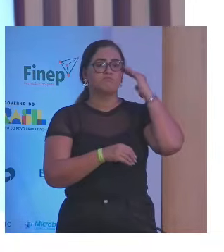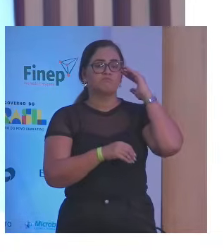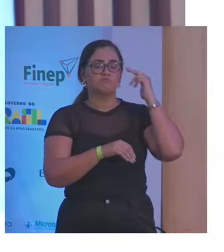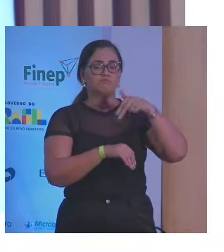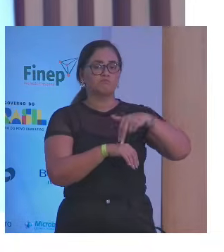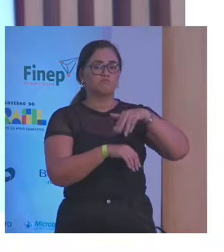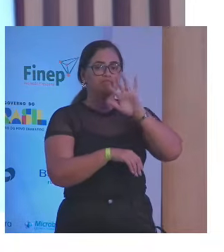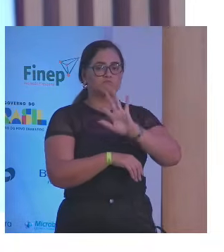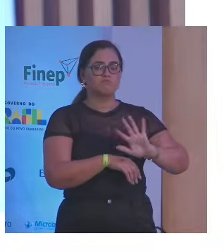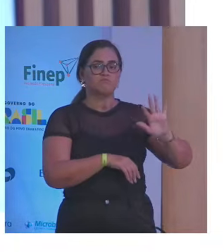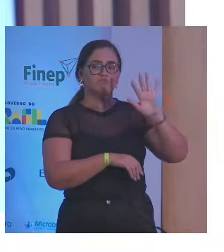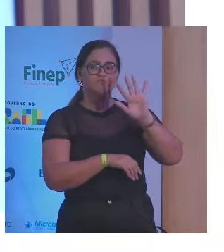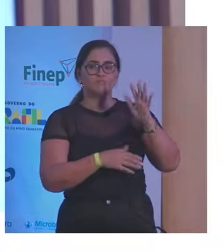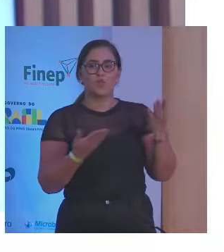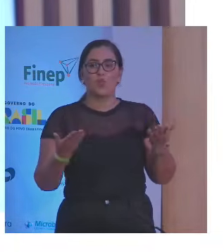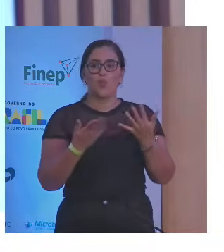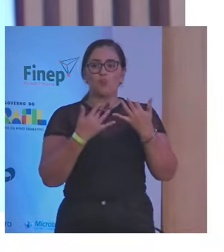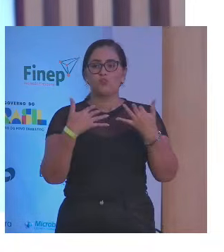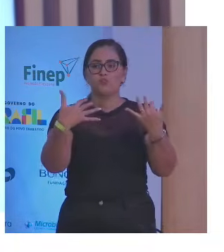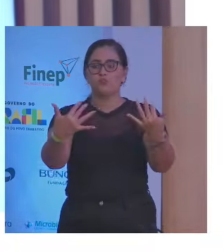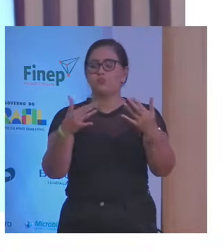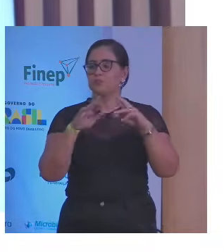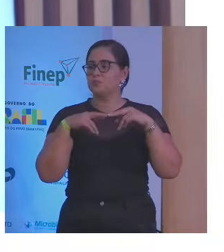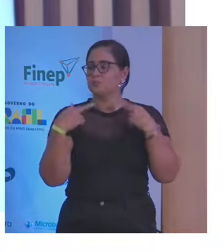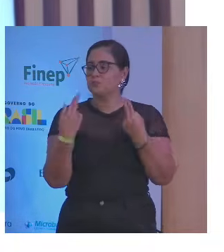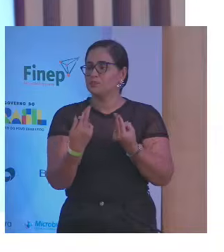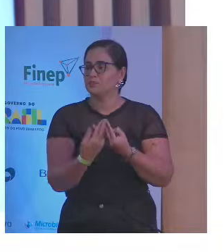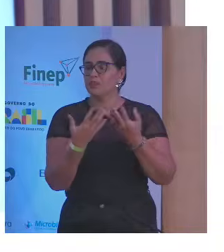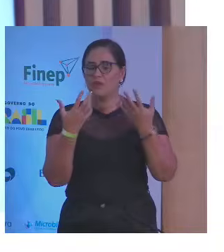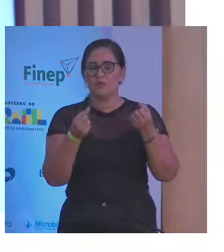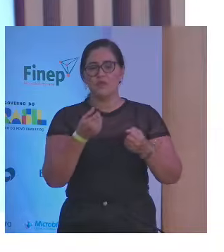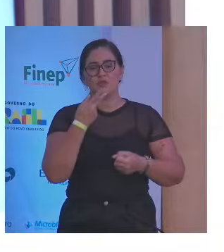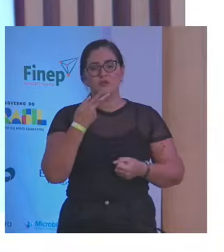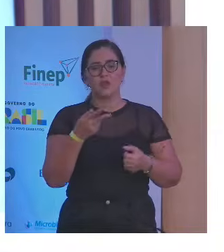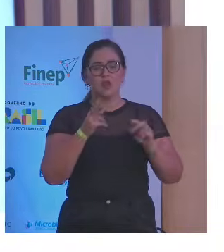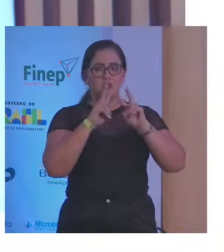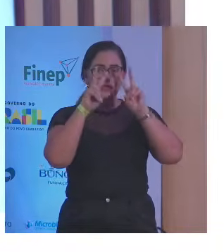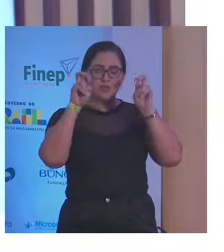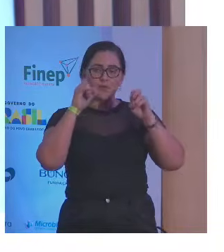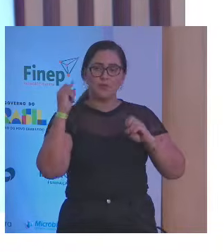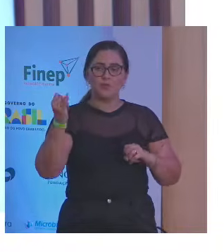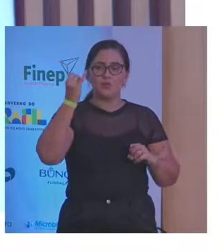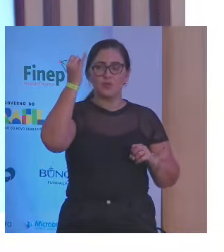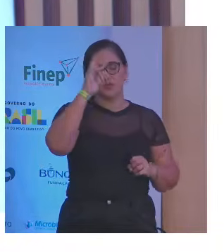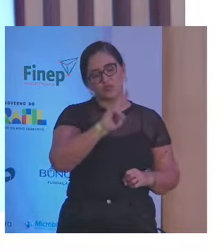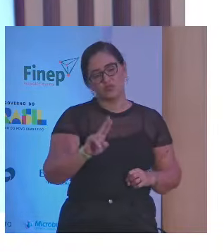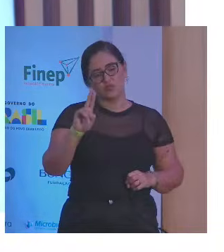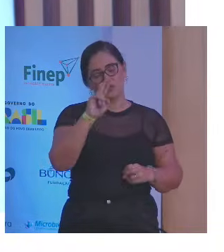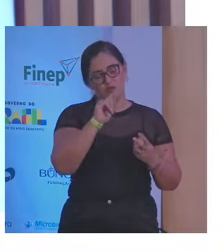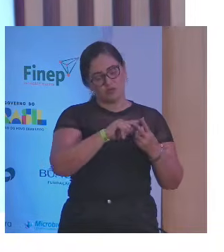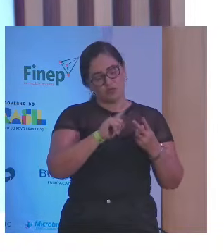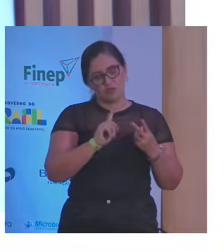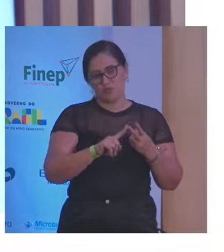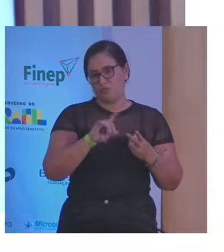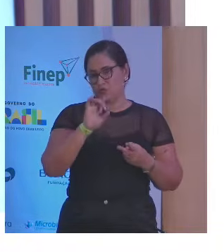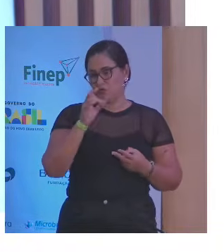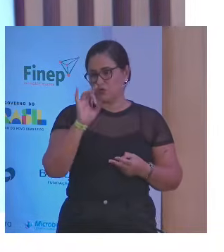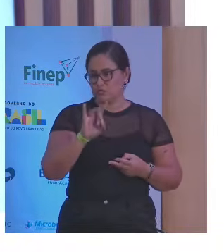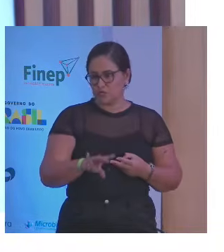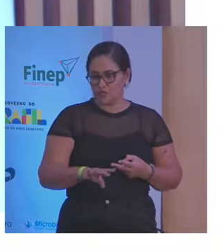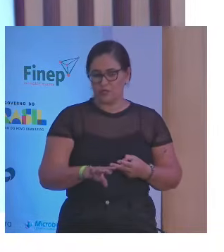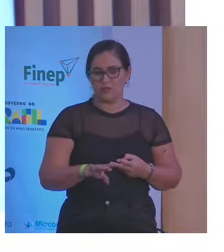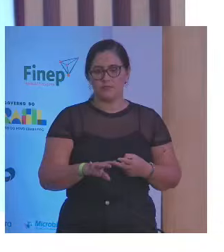nações. Nessa sessão plenária, nós vamos abordar a importância e uso em apenas 2 desses